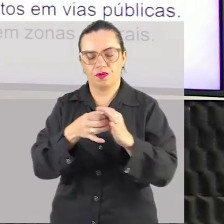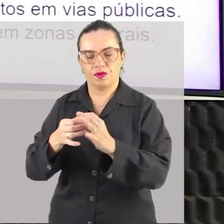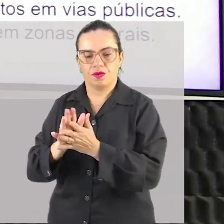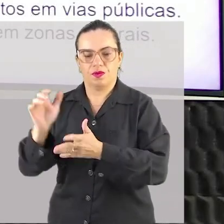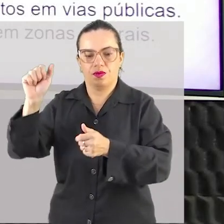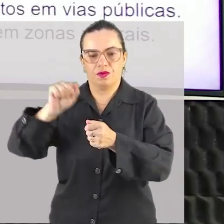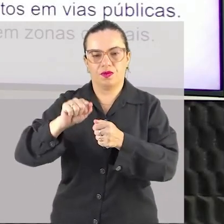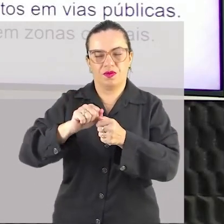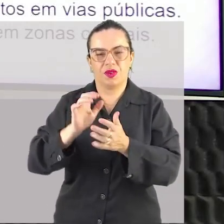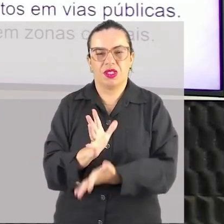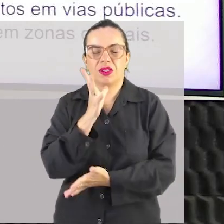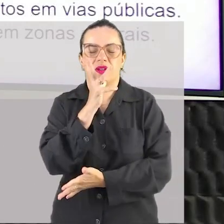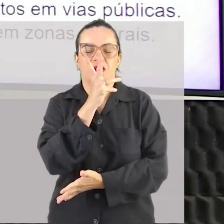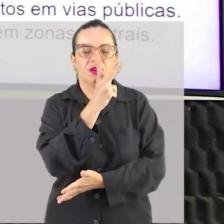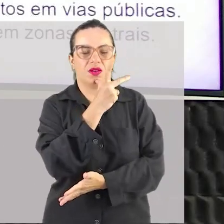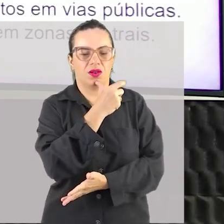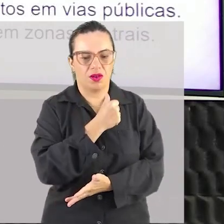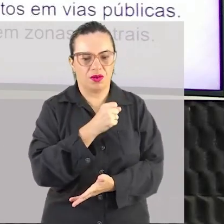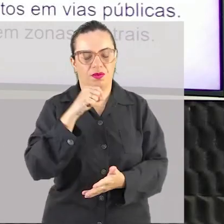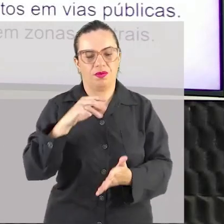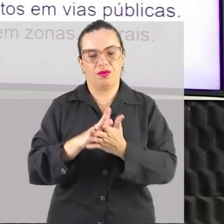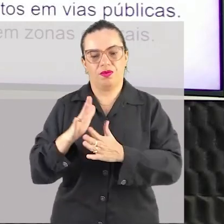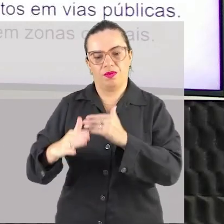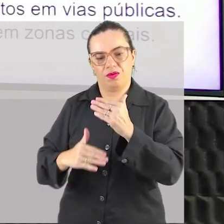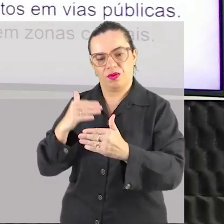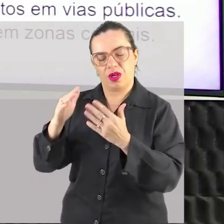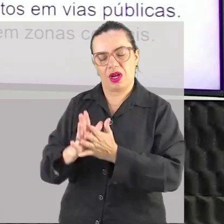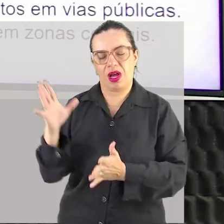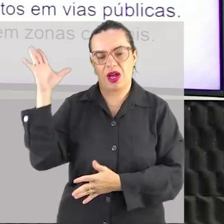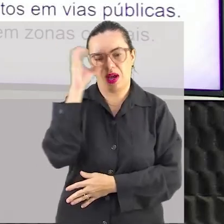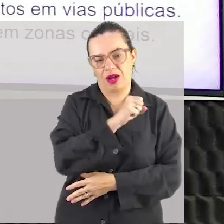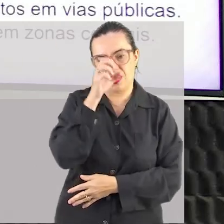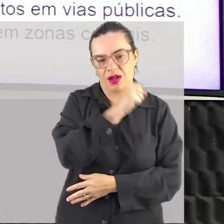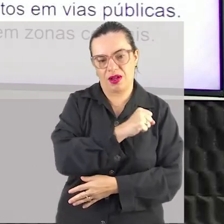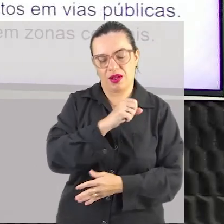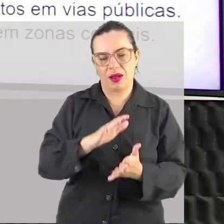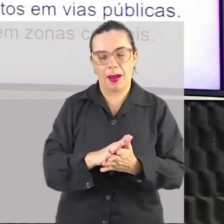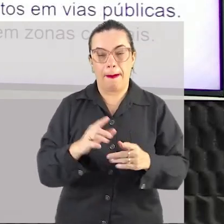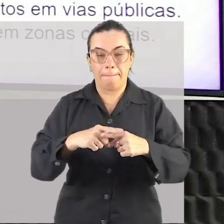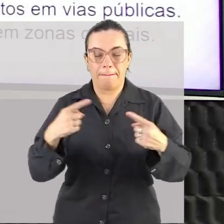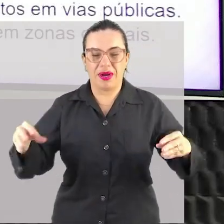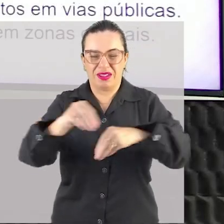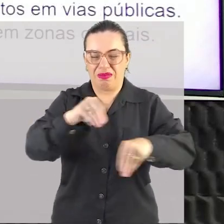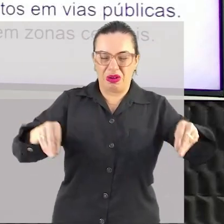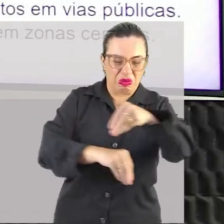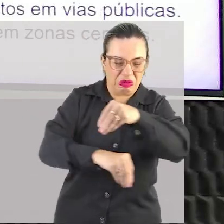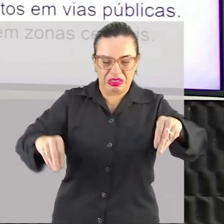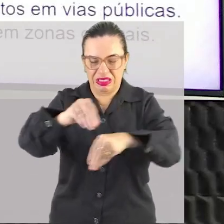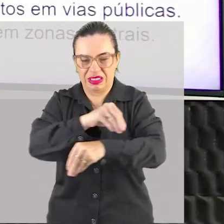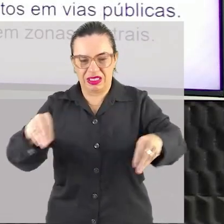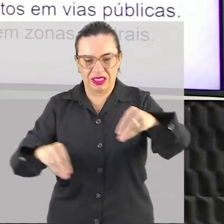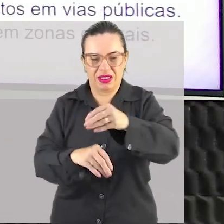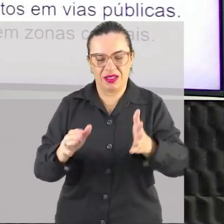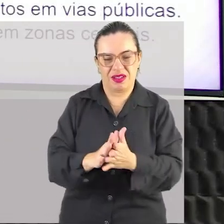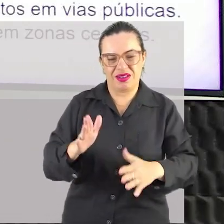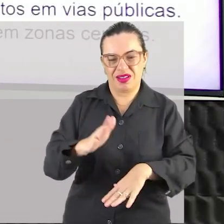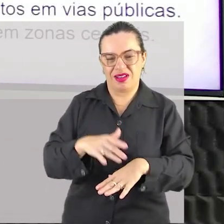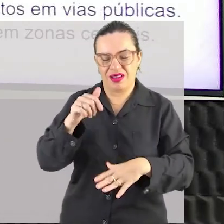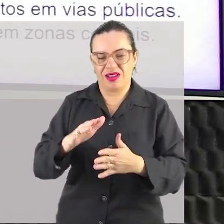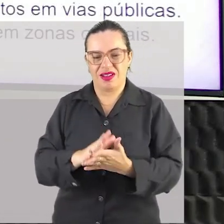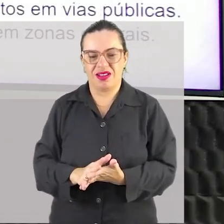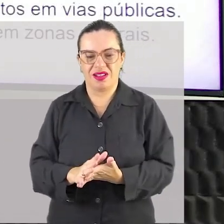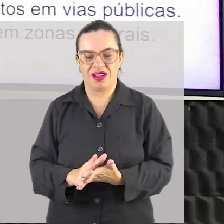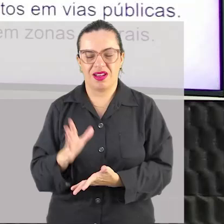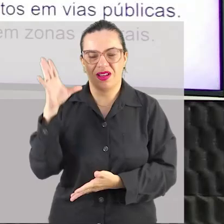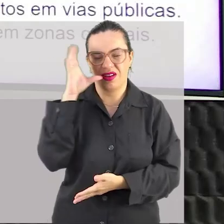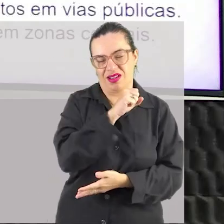realização tardia de uma construção rápida desordenada ser rápido por vezes é muito